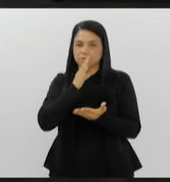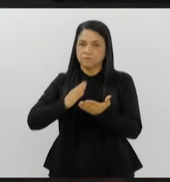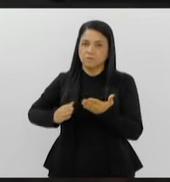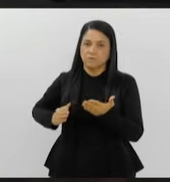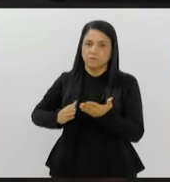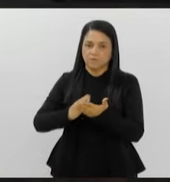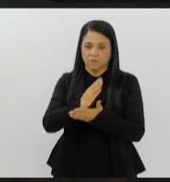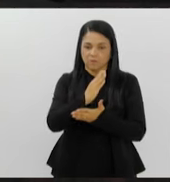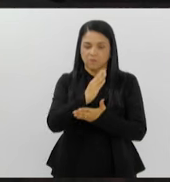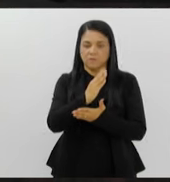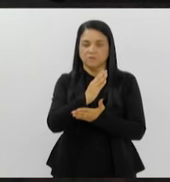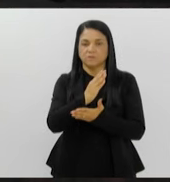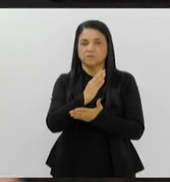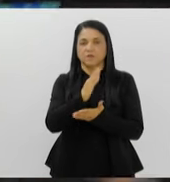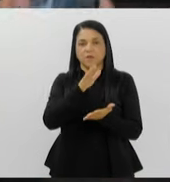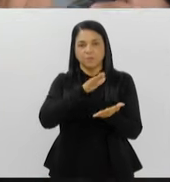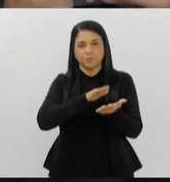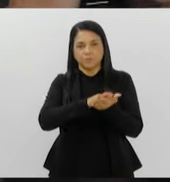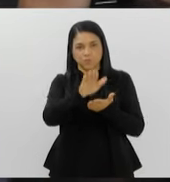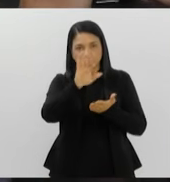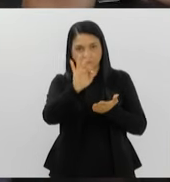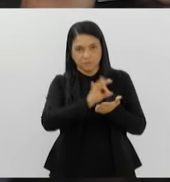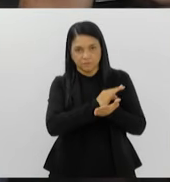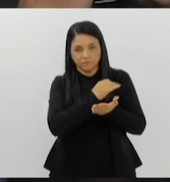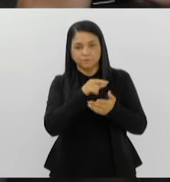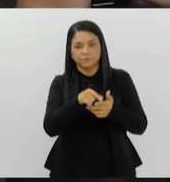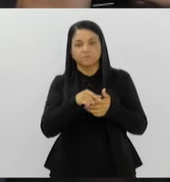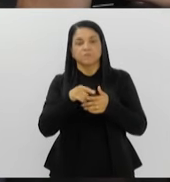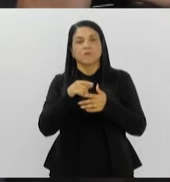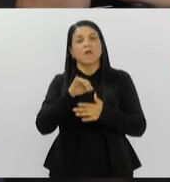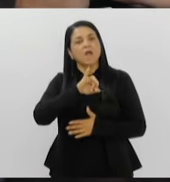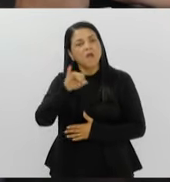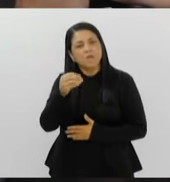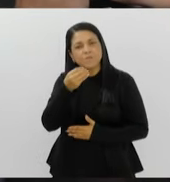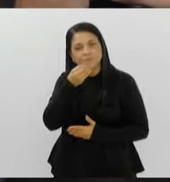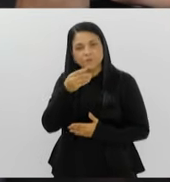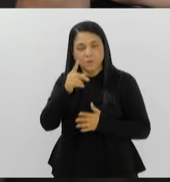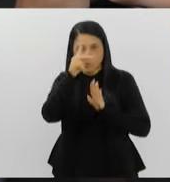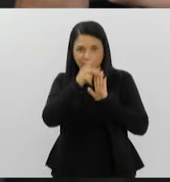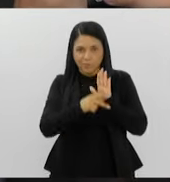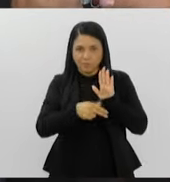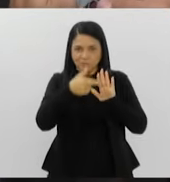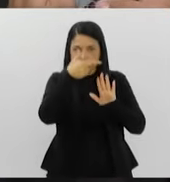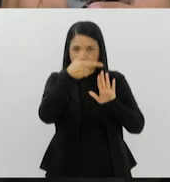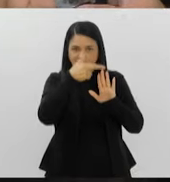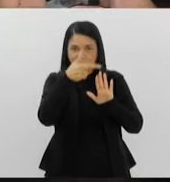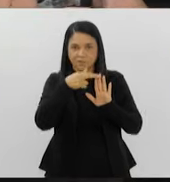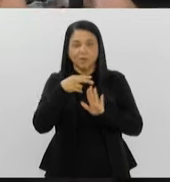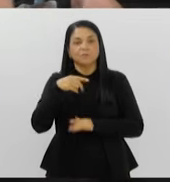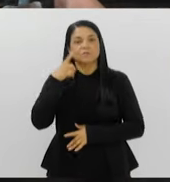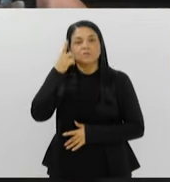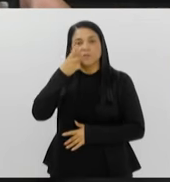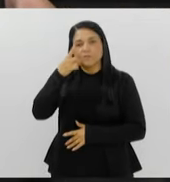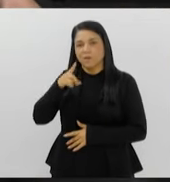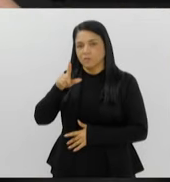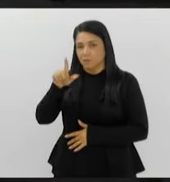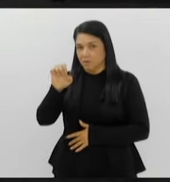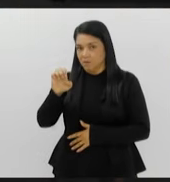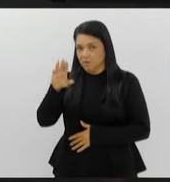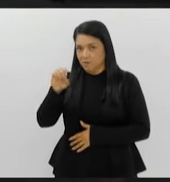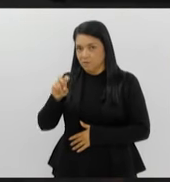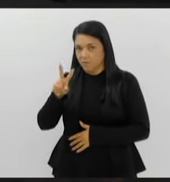permaneçam como estão. Aprovado, vai à promulgação. Aproveitando aqui que o projeto de resolução foi do deputado Léo Vieira, eu gostaria